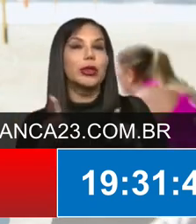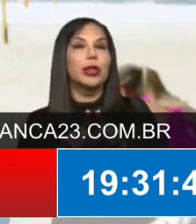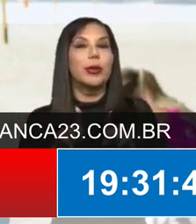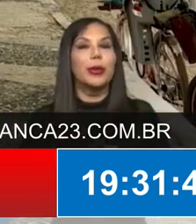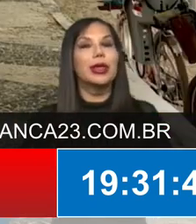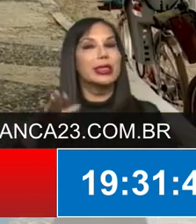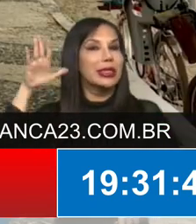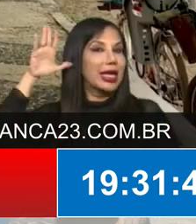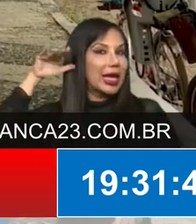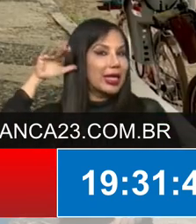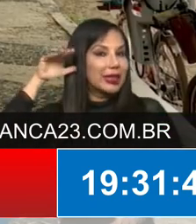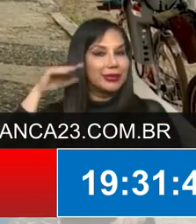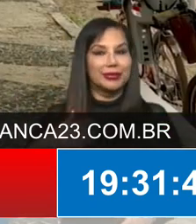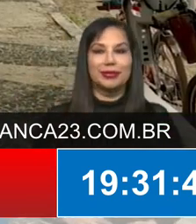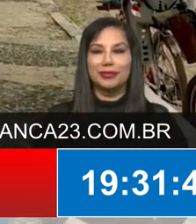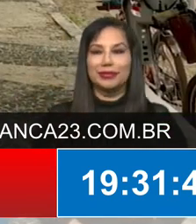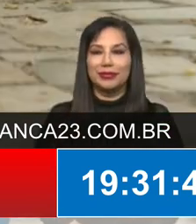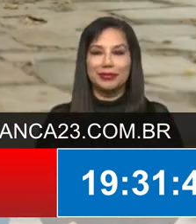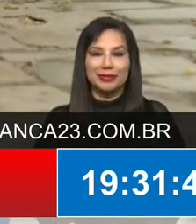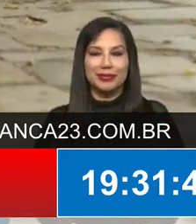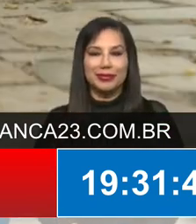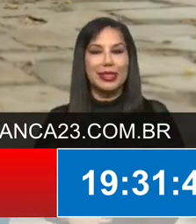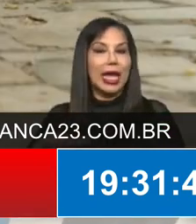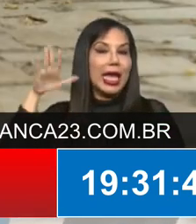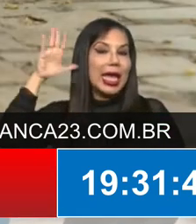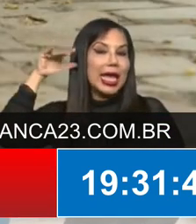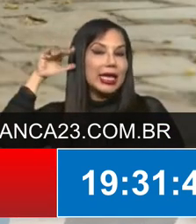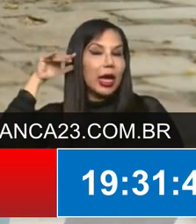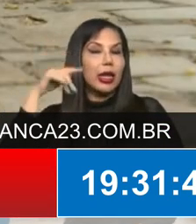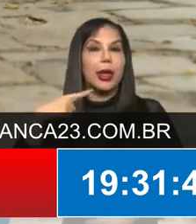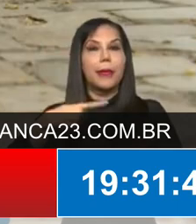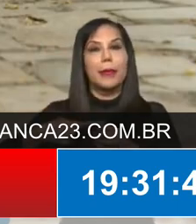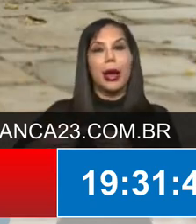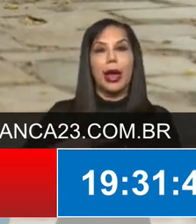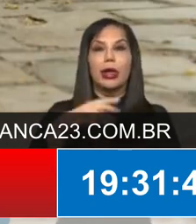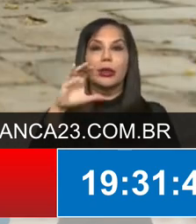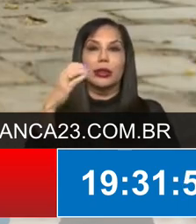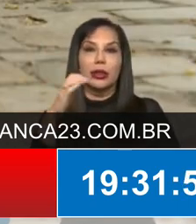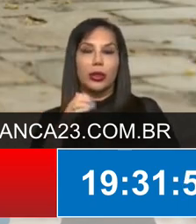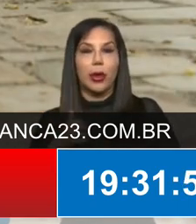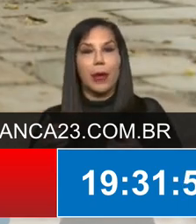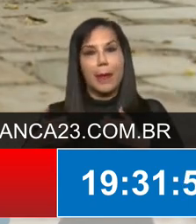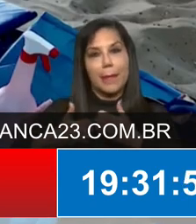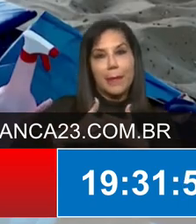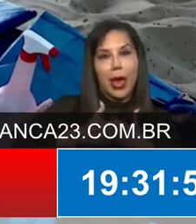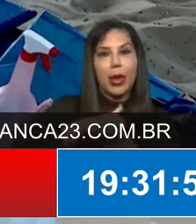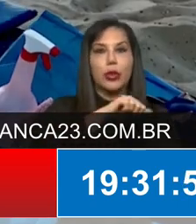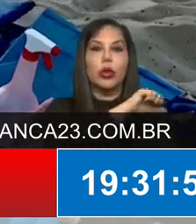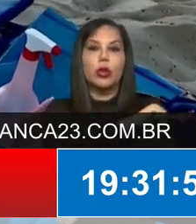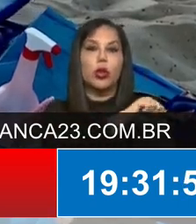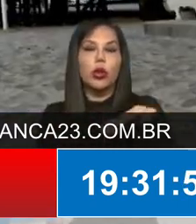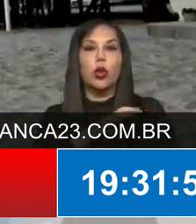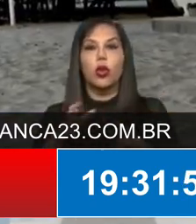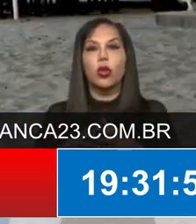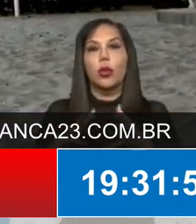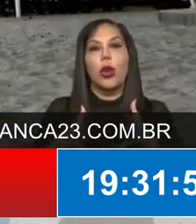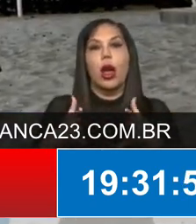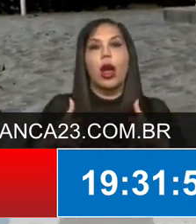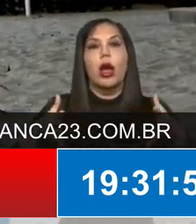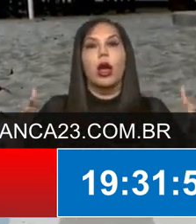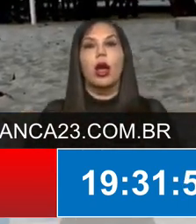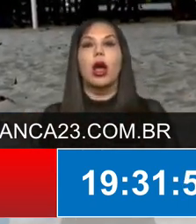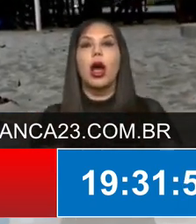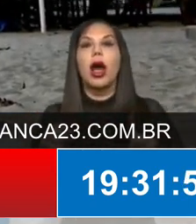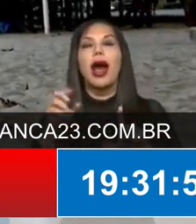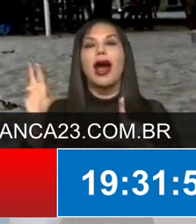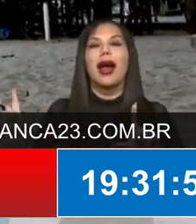para Icaraí em Icaraí bairro de Niterói cidade vizinha ao Rio de Janeiro o grupo cresceu a influenciadora